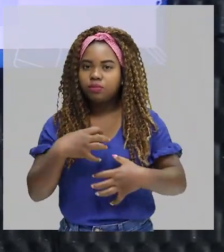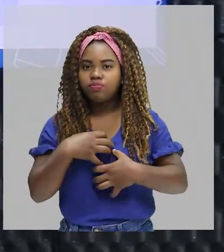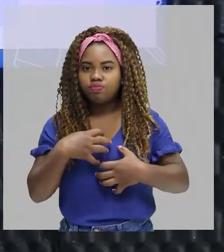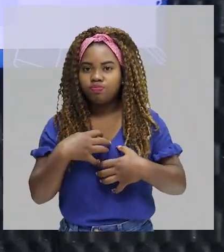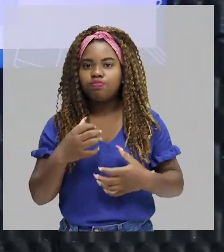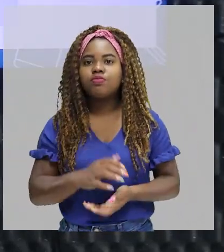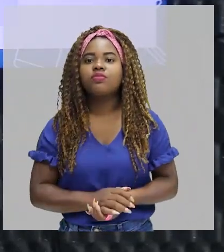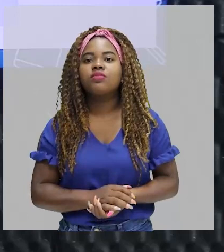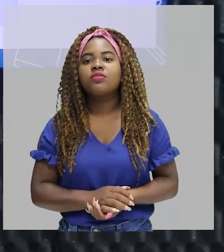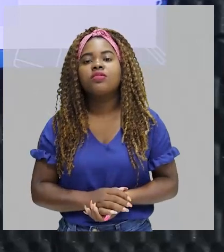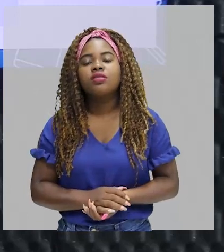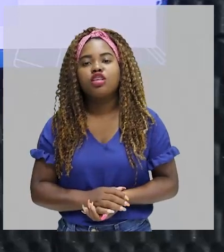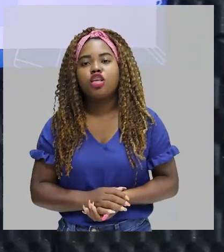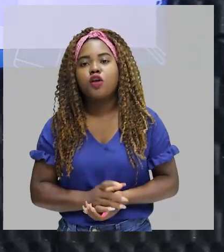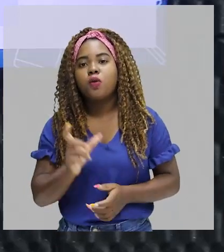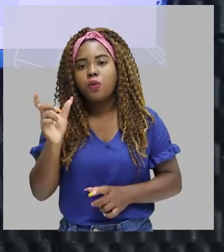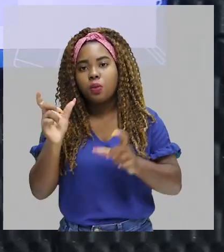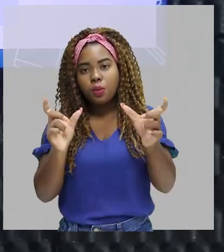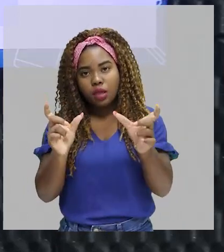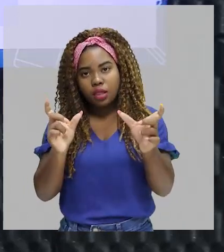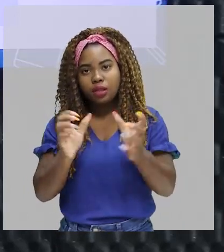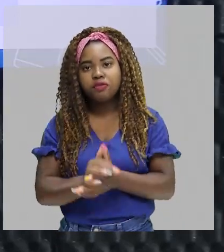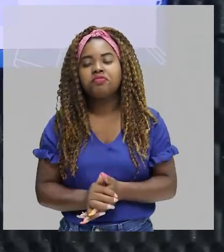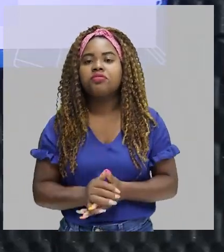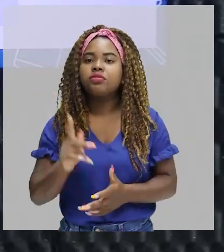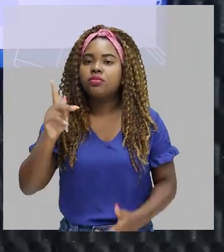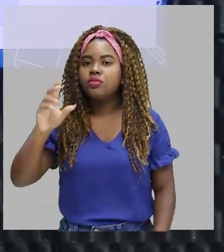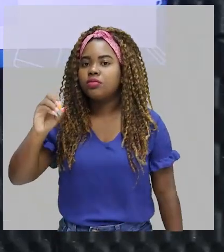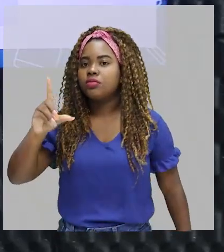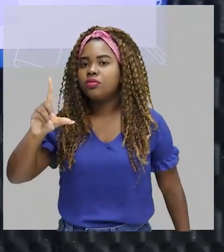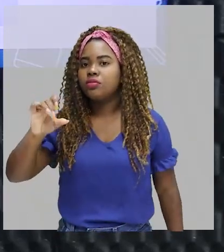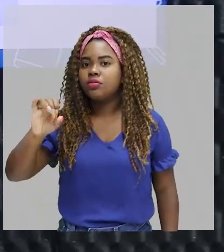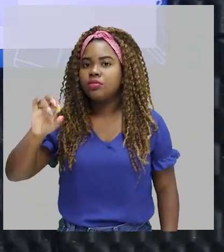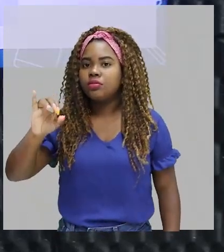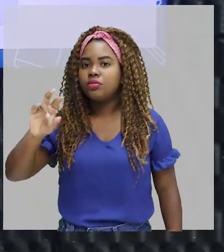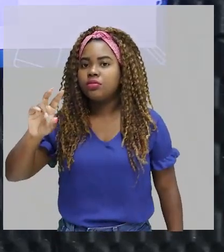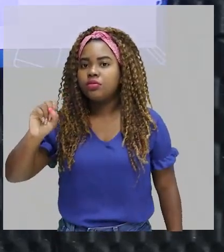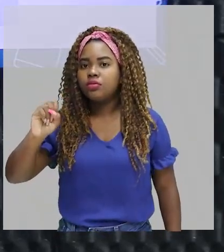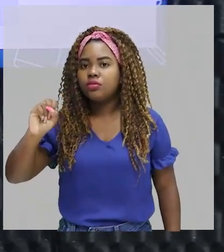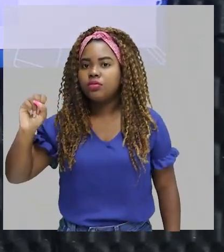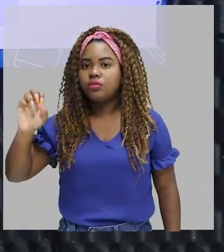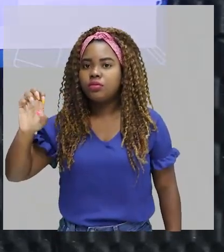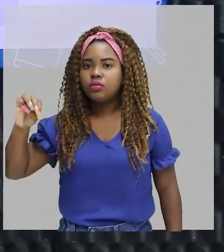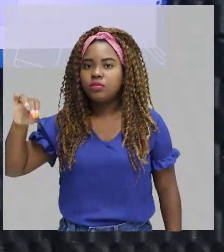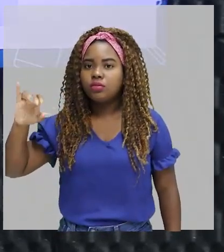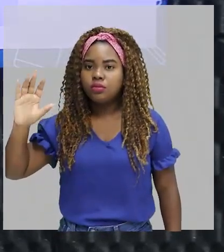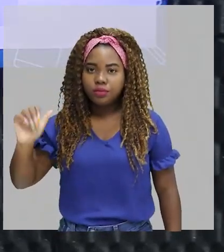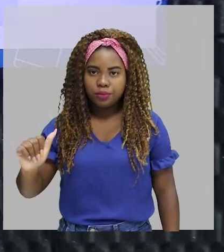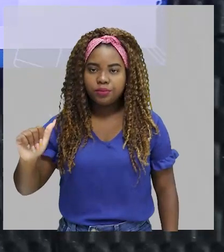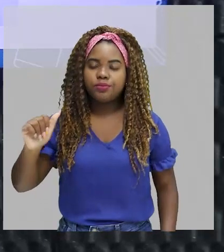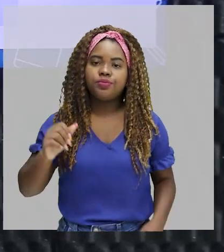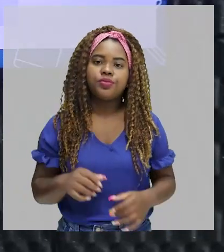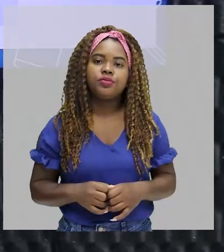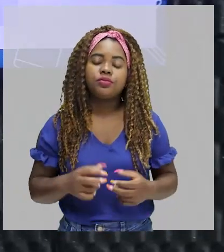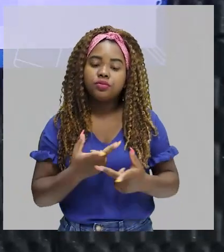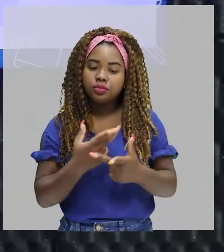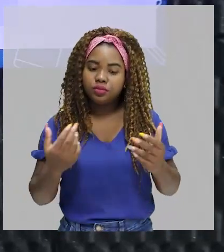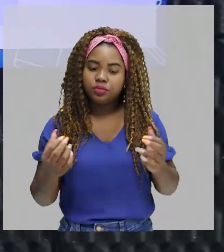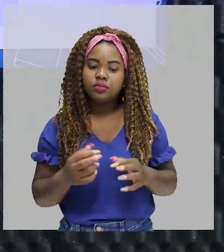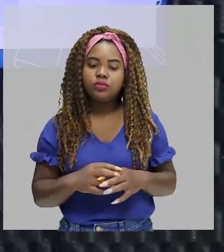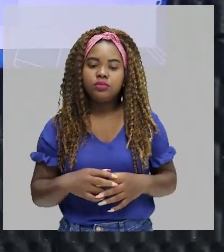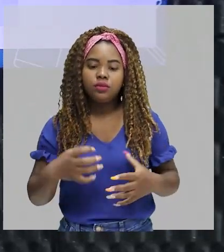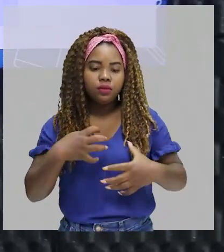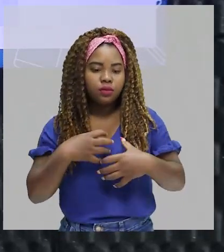palavras polissêmicas, porque ela tem mais de um sentido. Quando você olha ela no dicionário, tem várias definições possíveis. Então, por